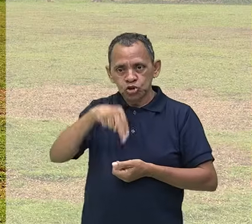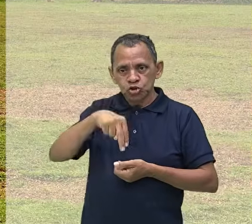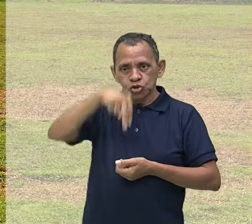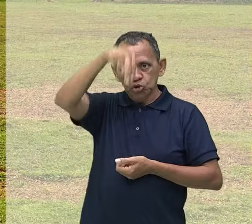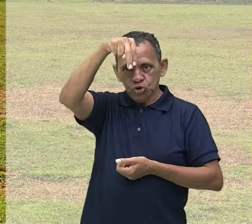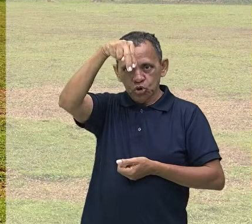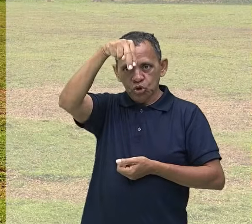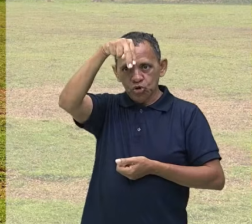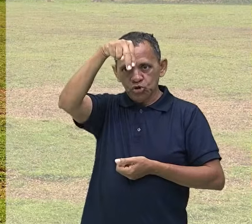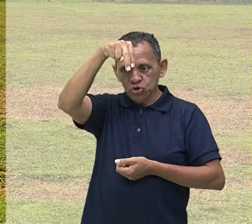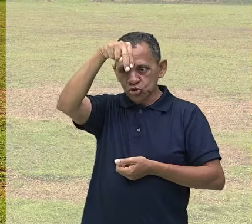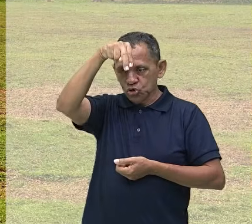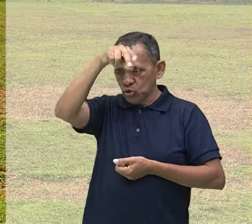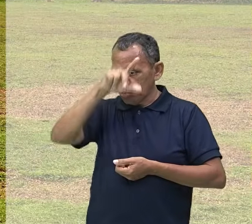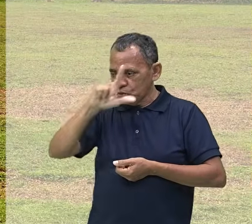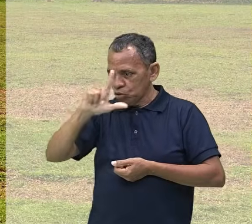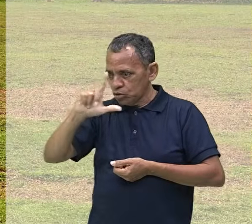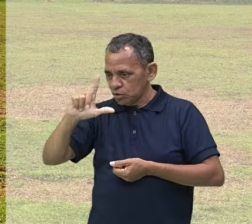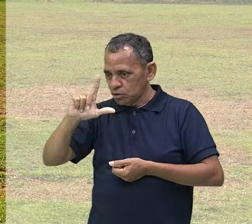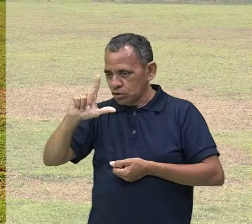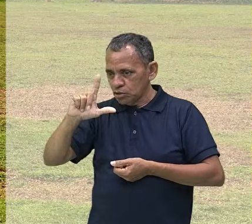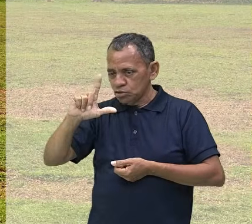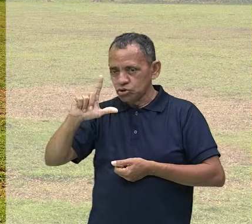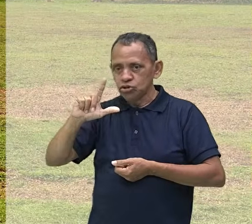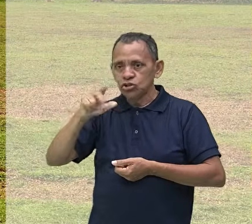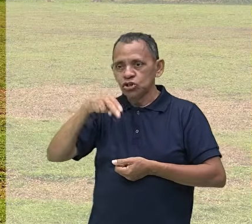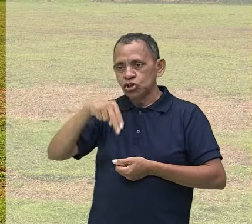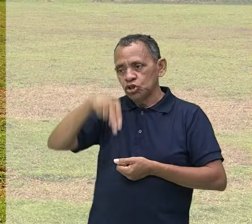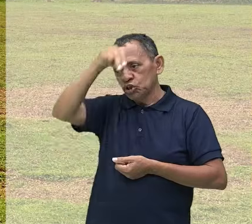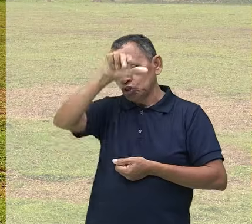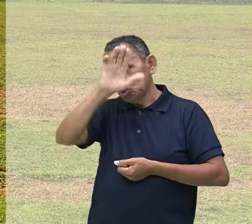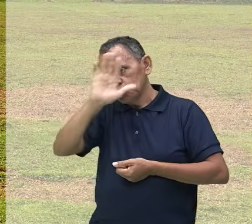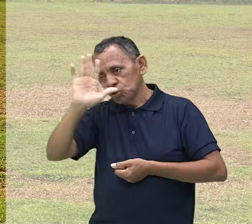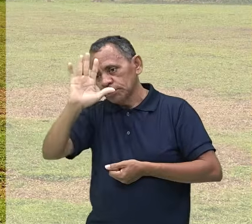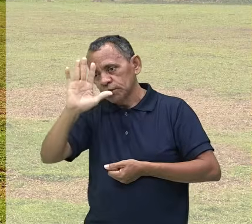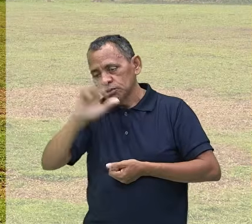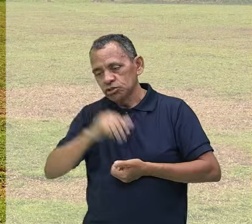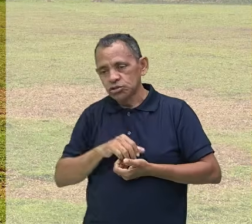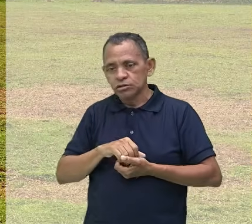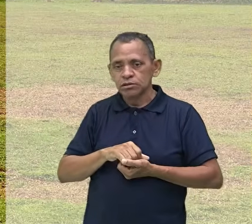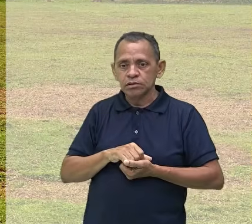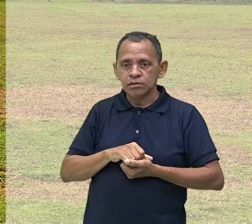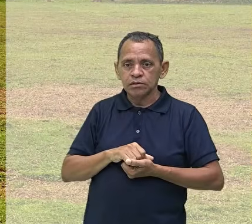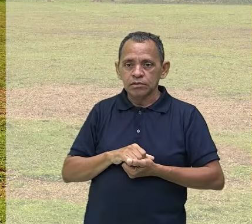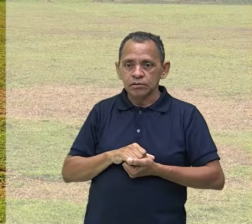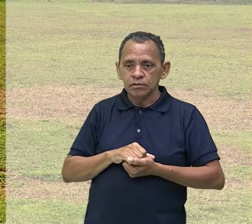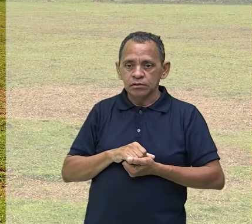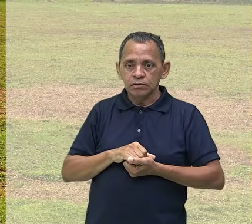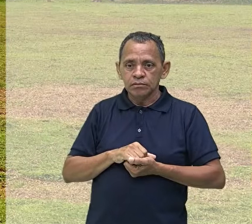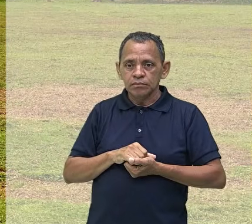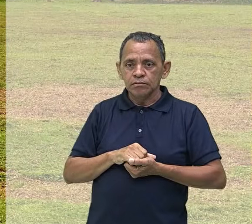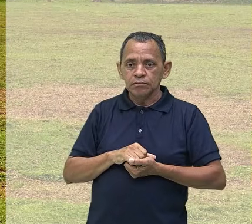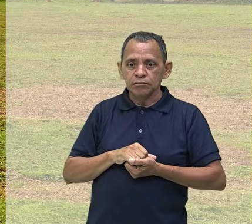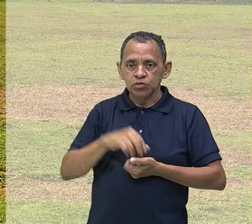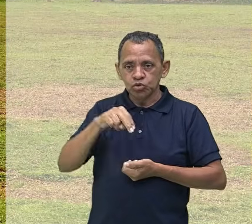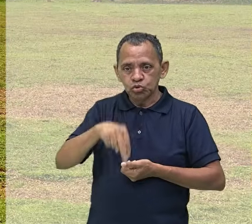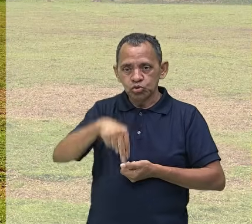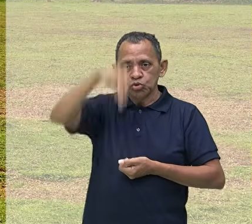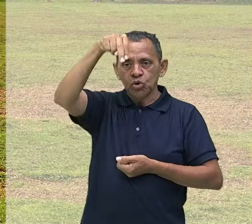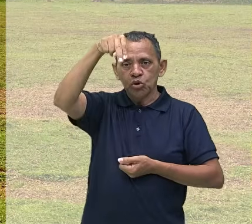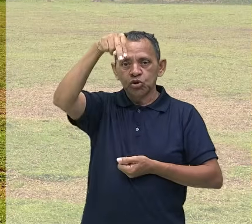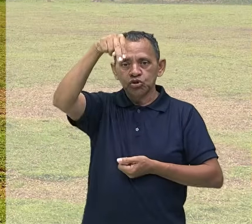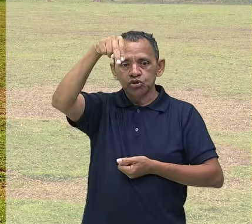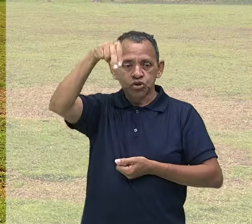com o leste, vai dar o nordeste. Se eu pego já a parte aí do norte com